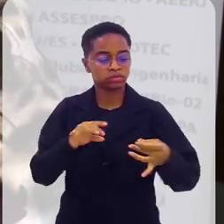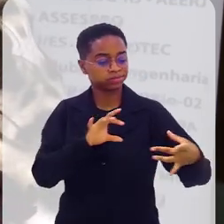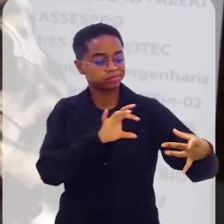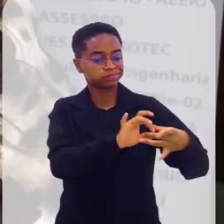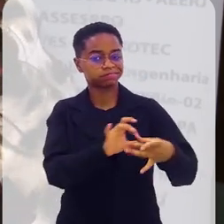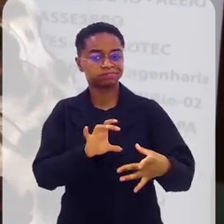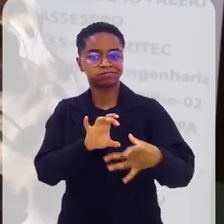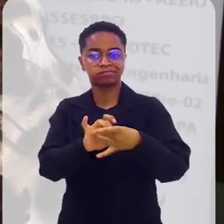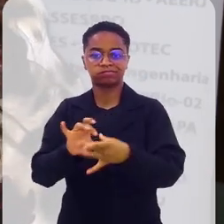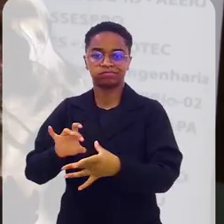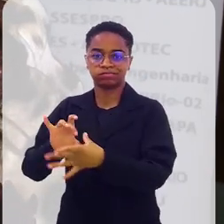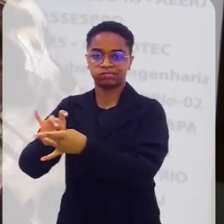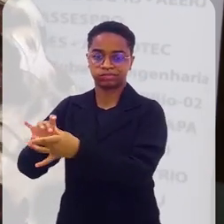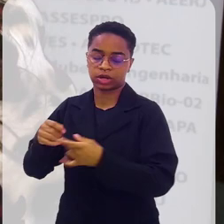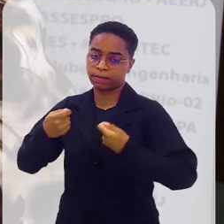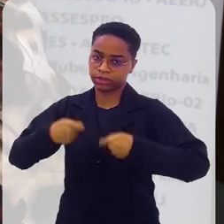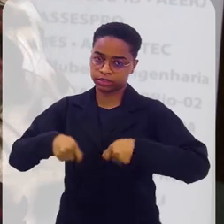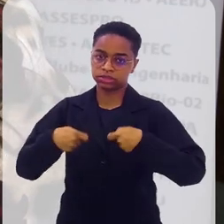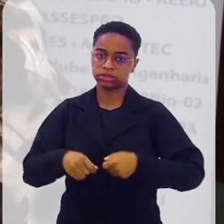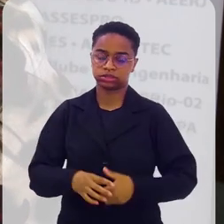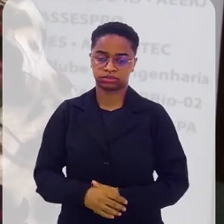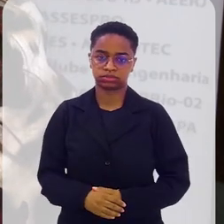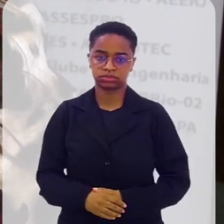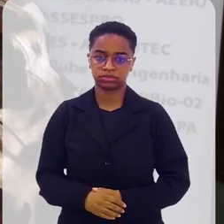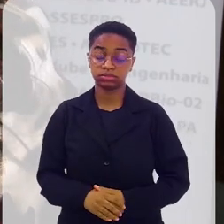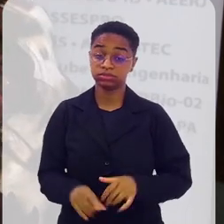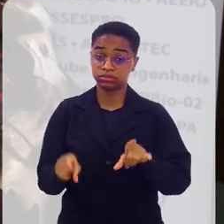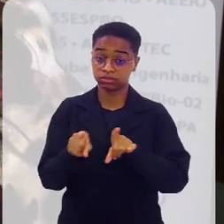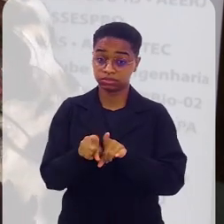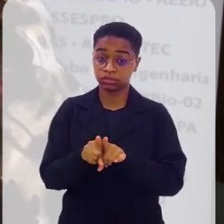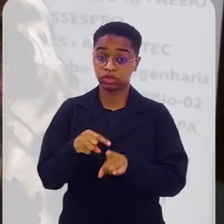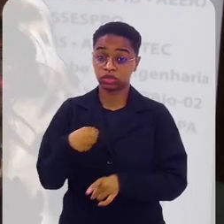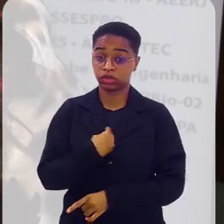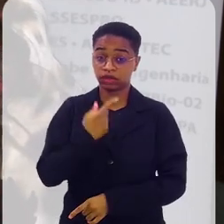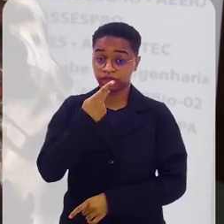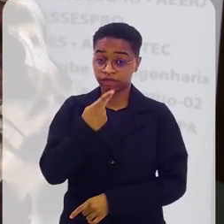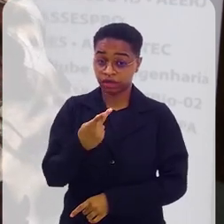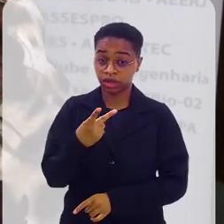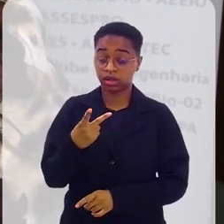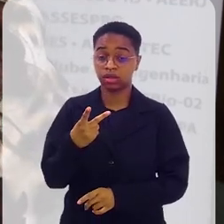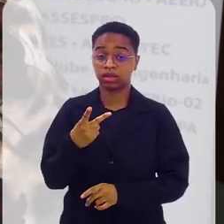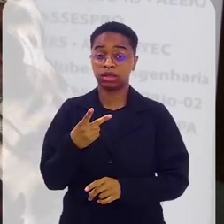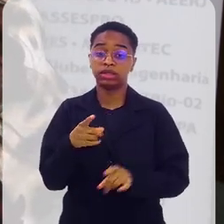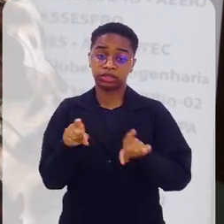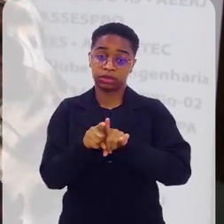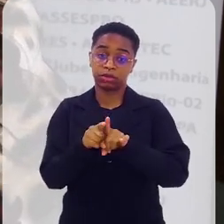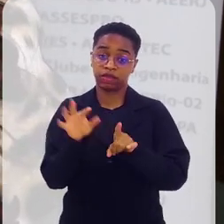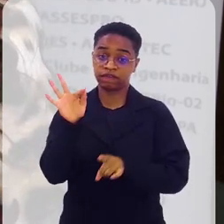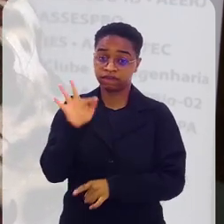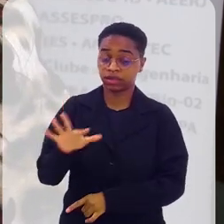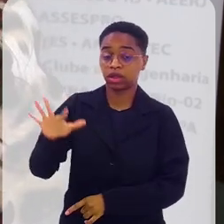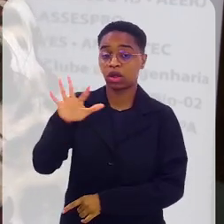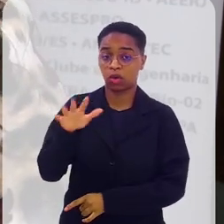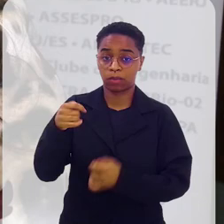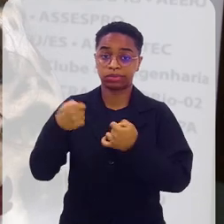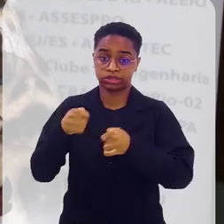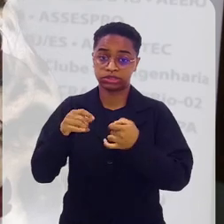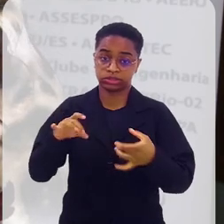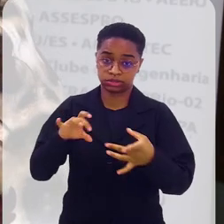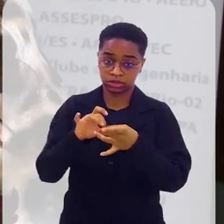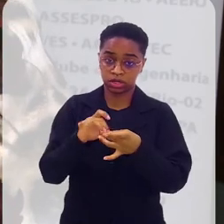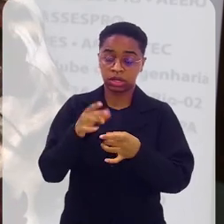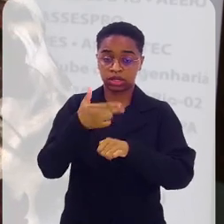os entes precisam estar integrados nesse processo. Inclusive, quando a gente fala de ente, a própria federação, a